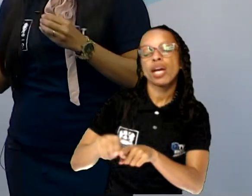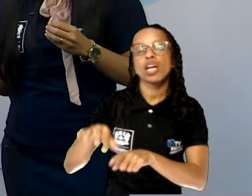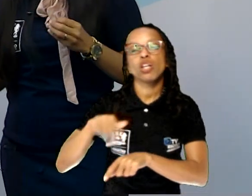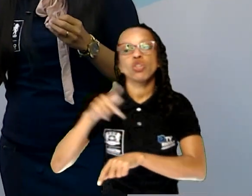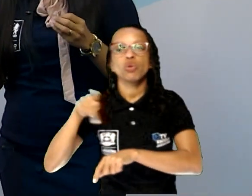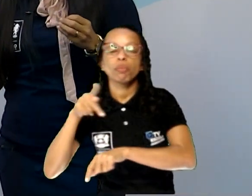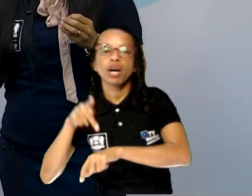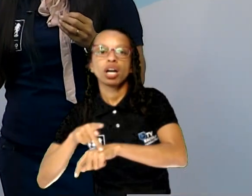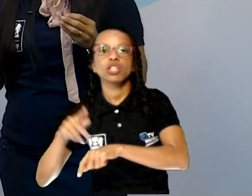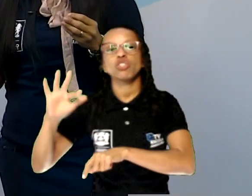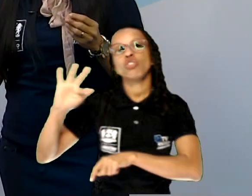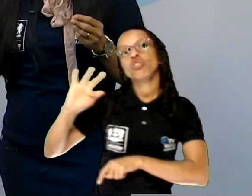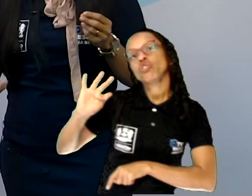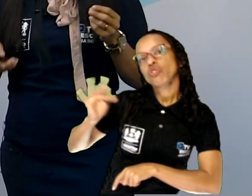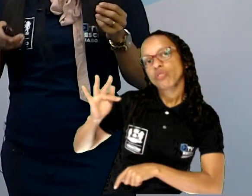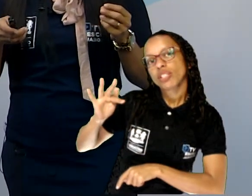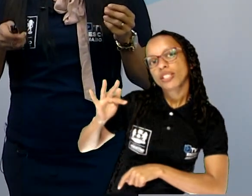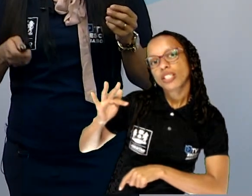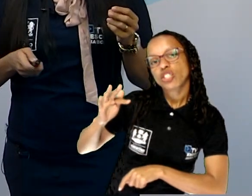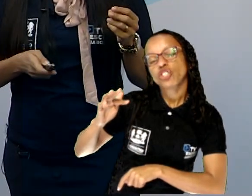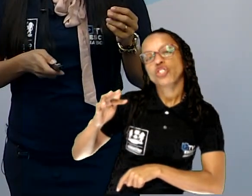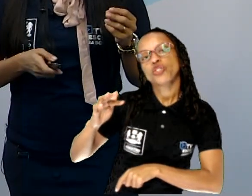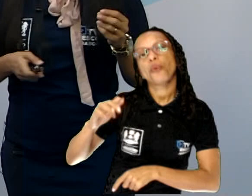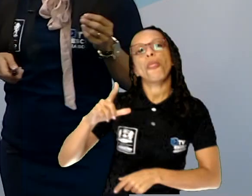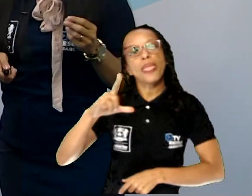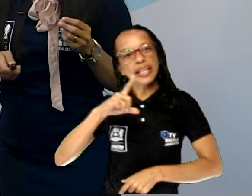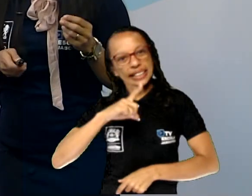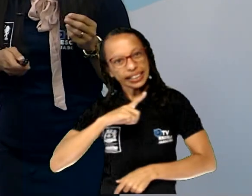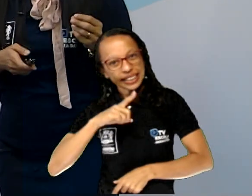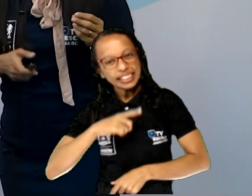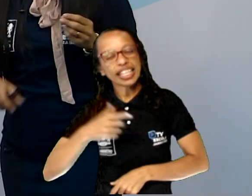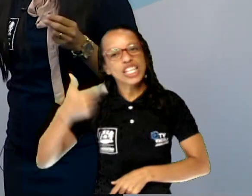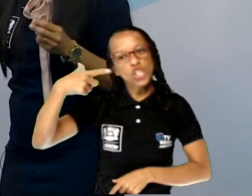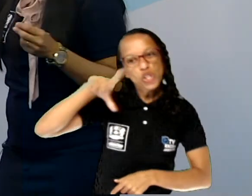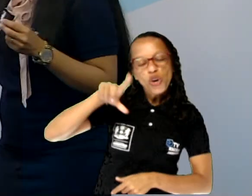existe também nos outros idiomas também. É esse aqui, ó.